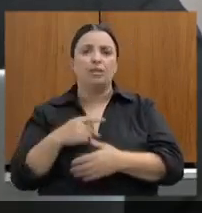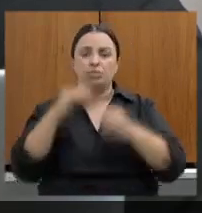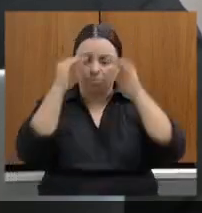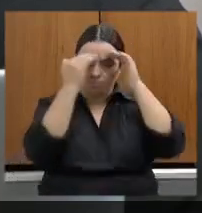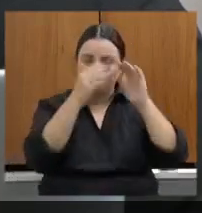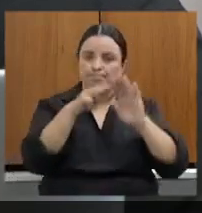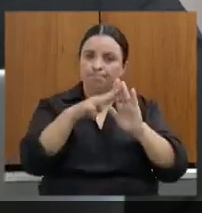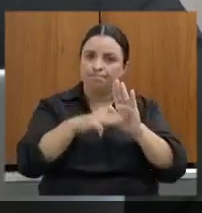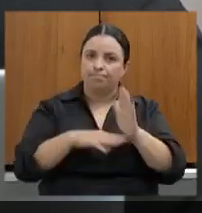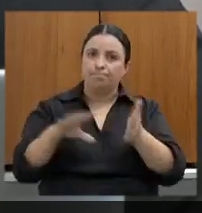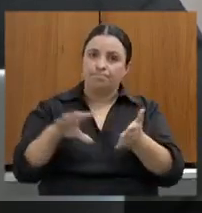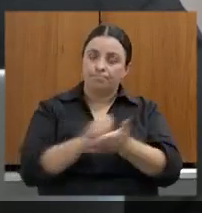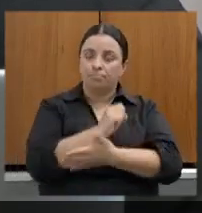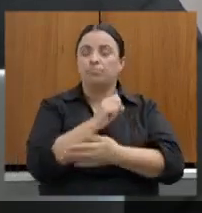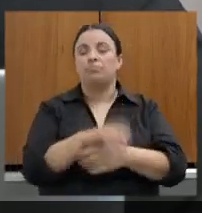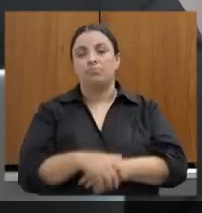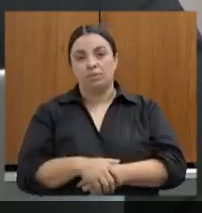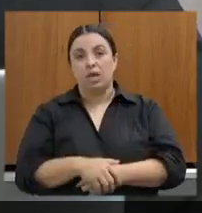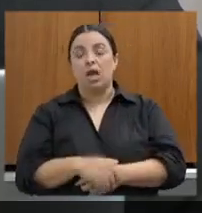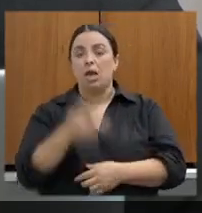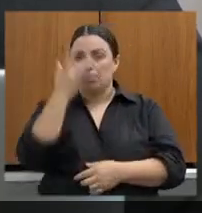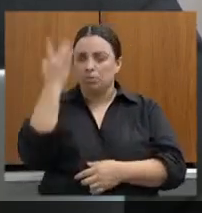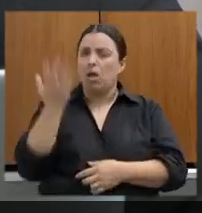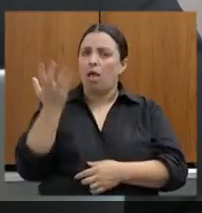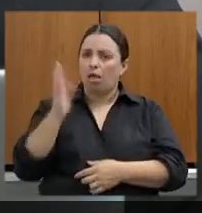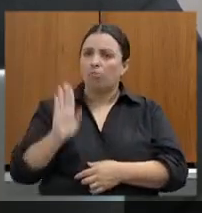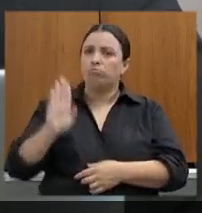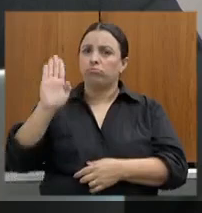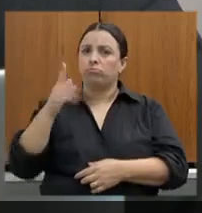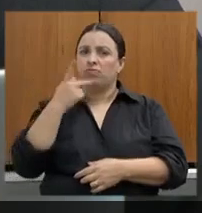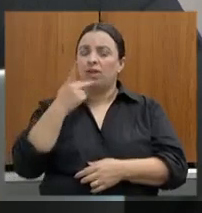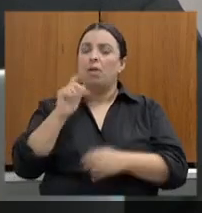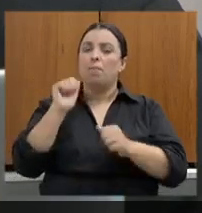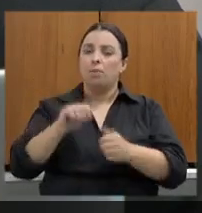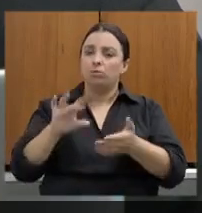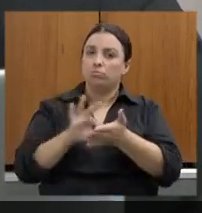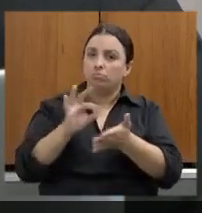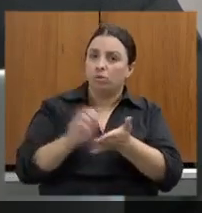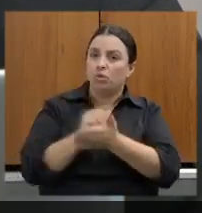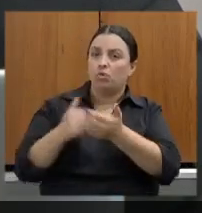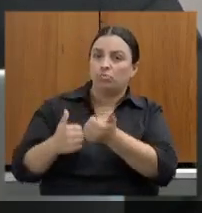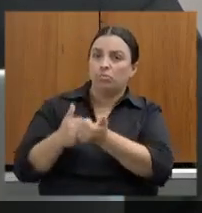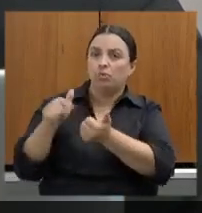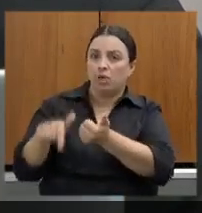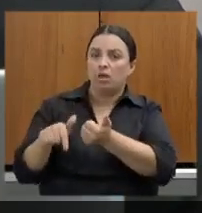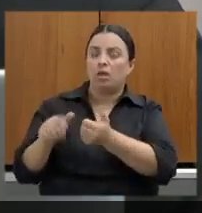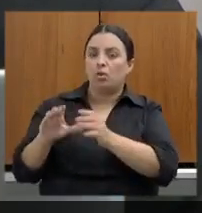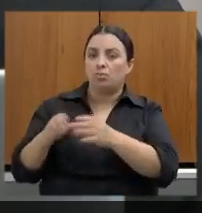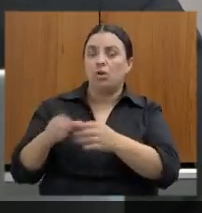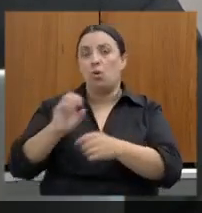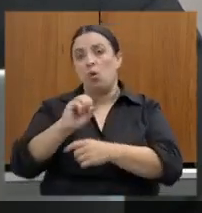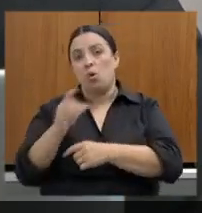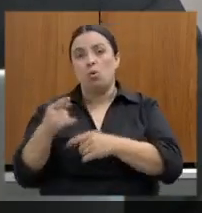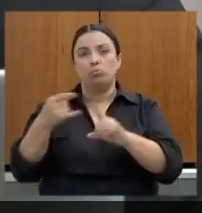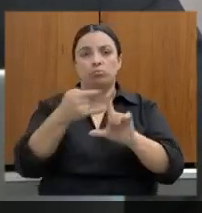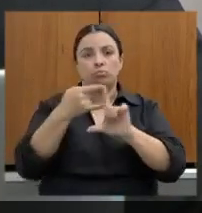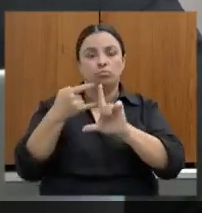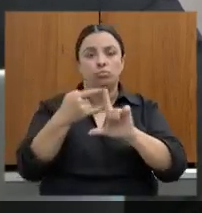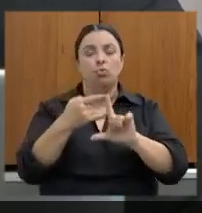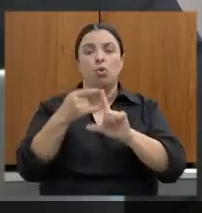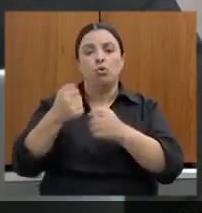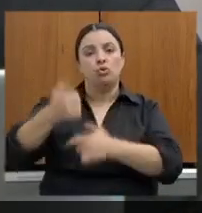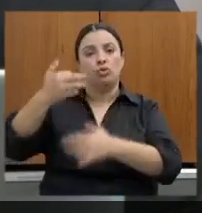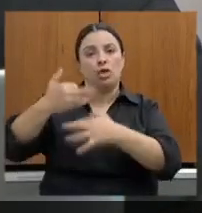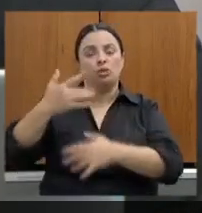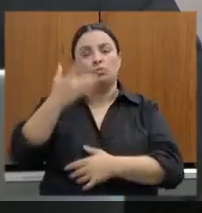parlamentares que desejarem fazer os a palavra podem se inscrever pessoalmente junto assessoria da condição ou pelo chat do Sul os que estiverem participando de